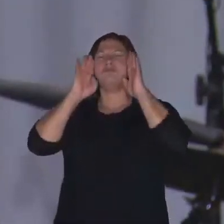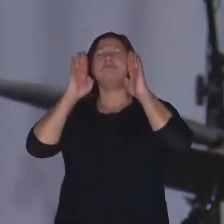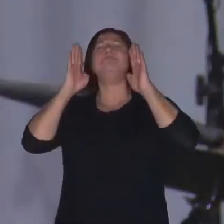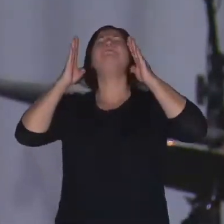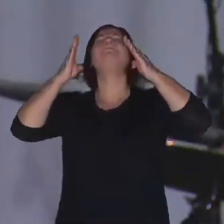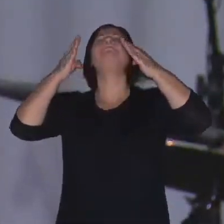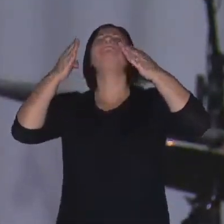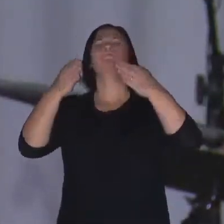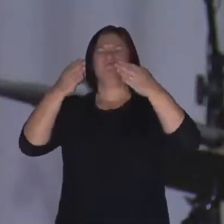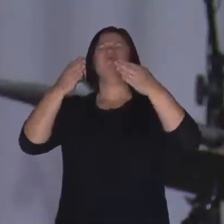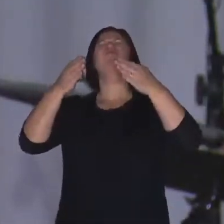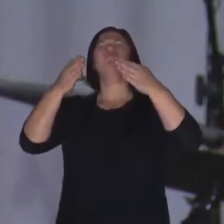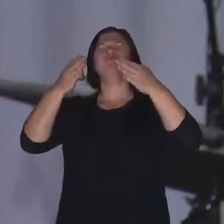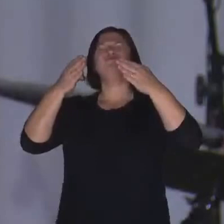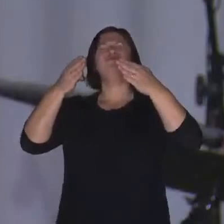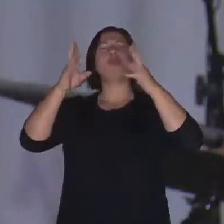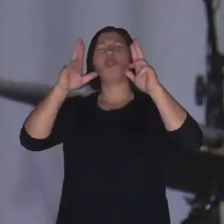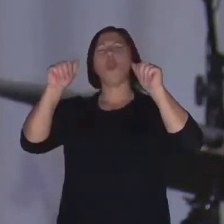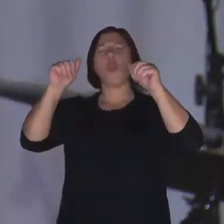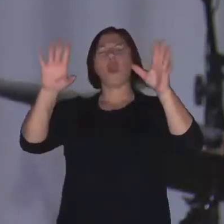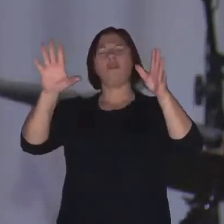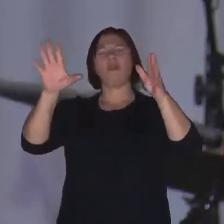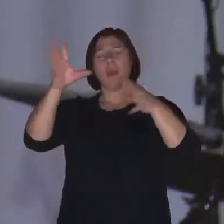nós nunca vamos nos esquecer.